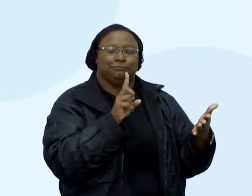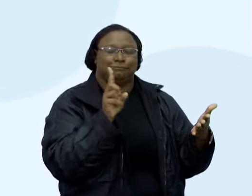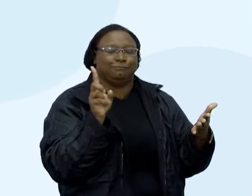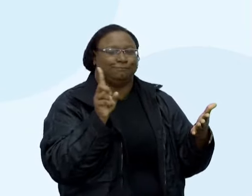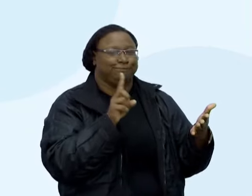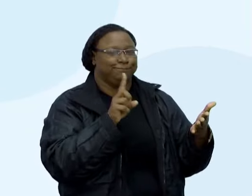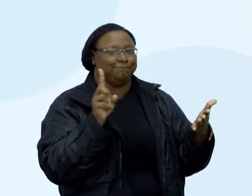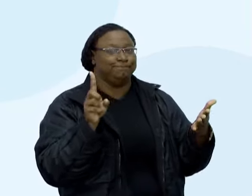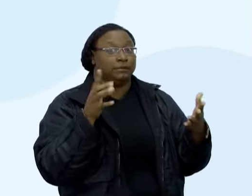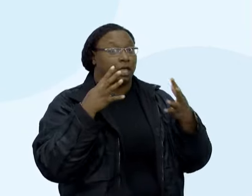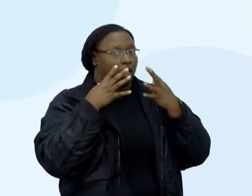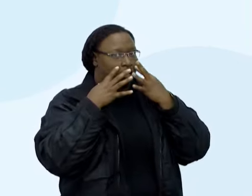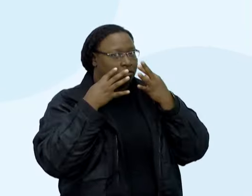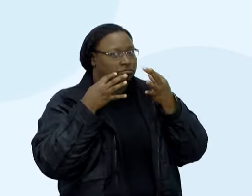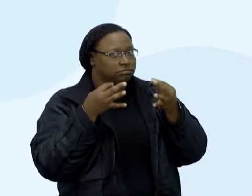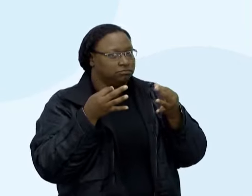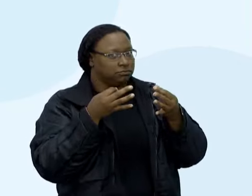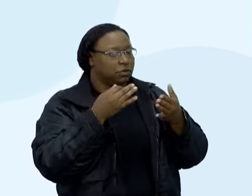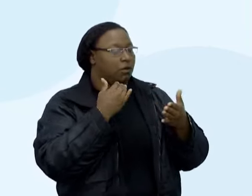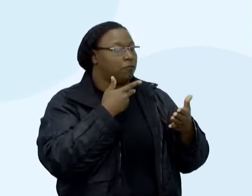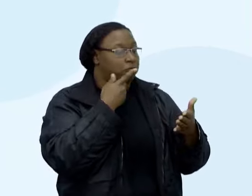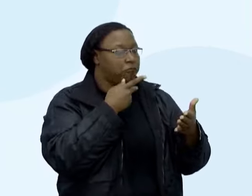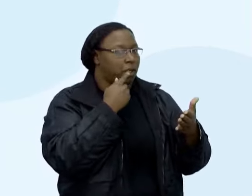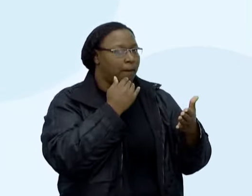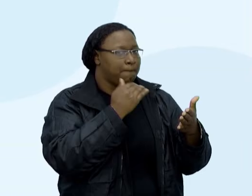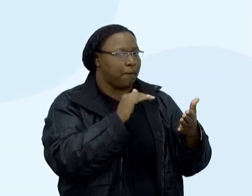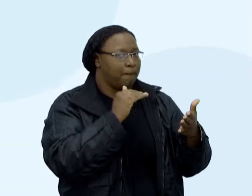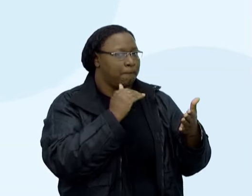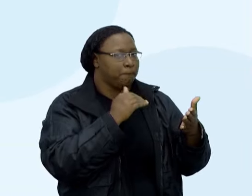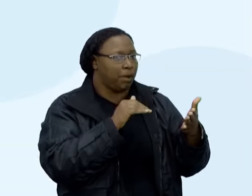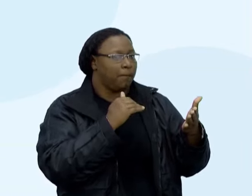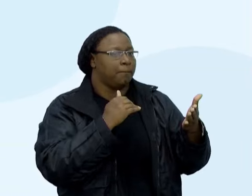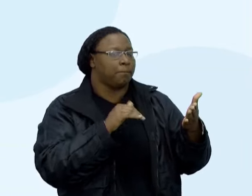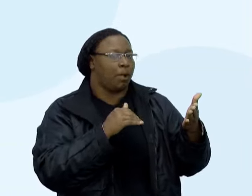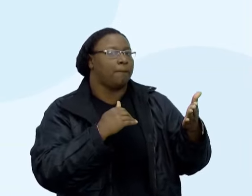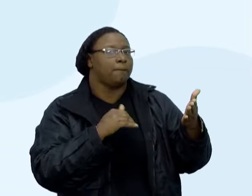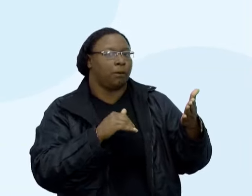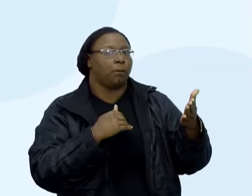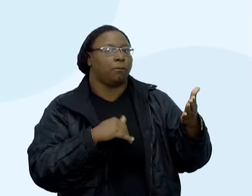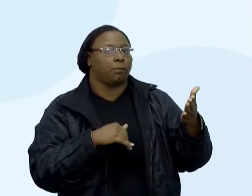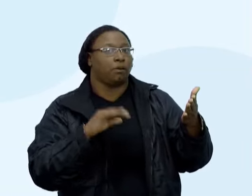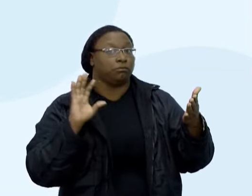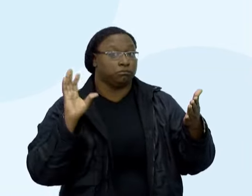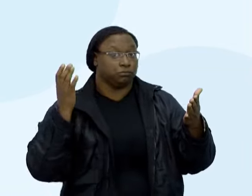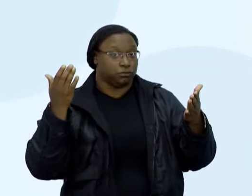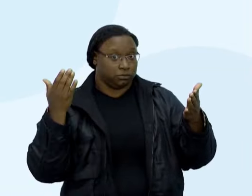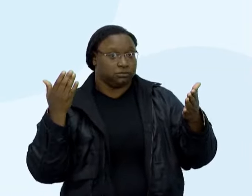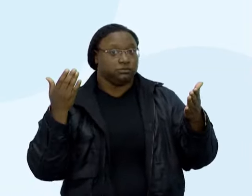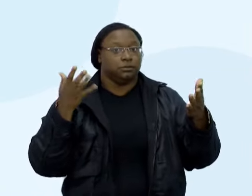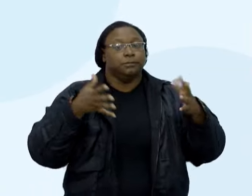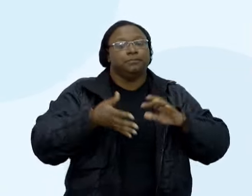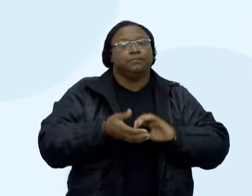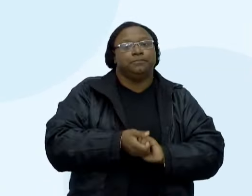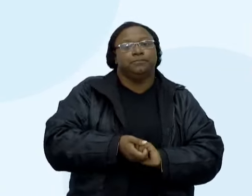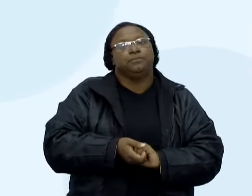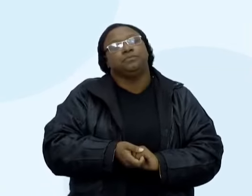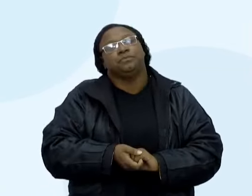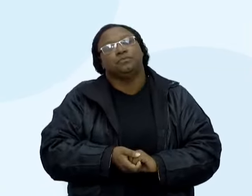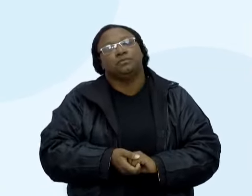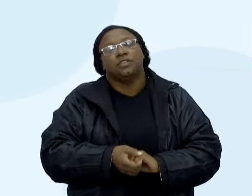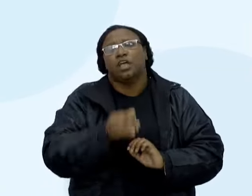Então, muita atenção, eu vou falar pausadamente para você as coisas que devem ir para lá. A gente vai fazer tipo